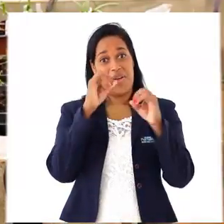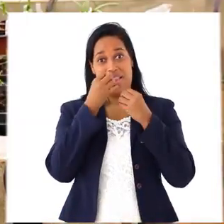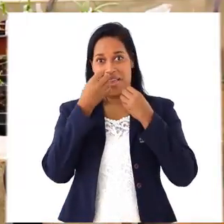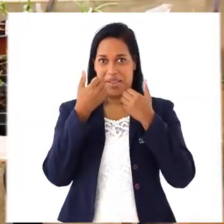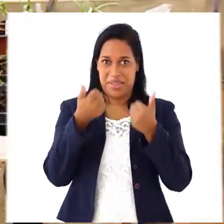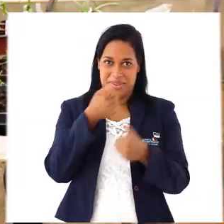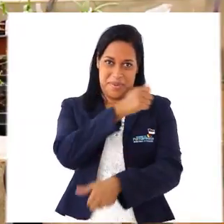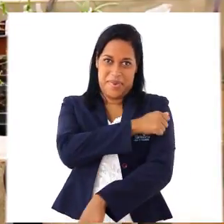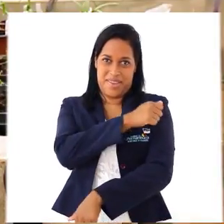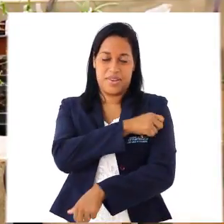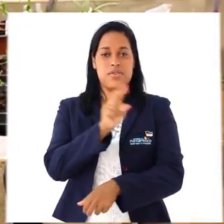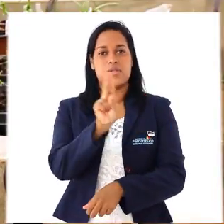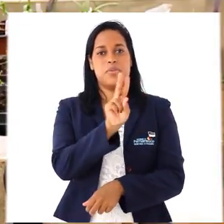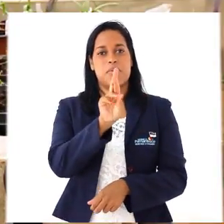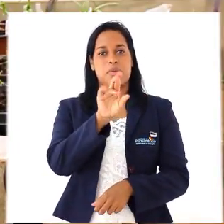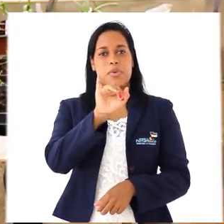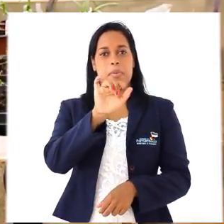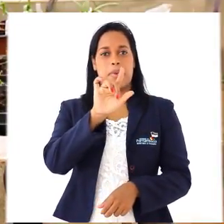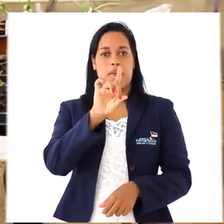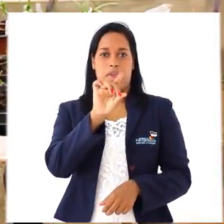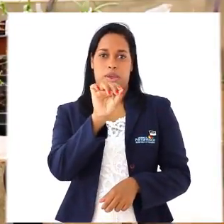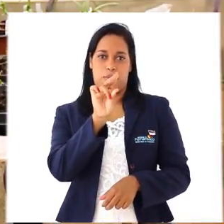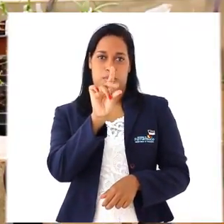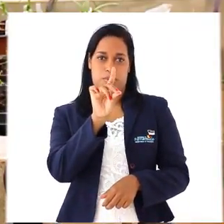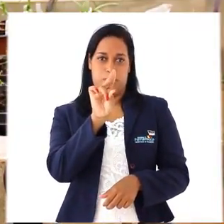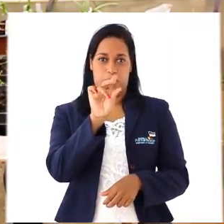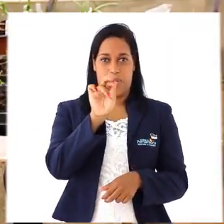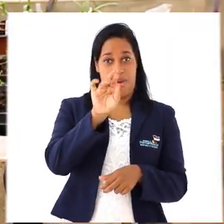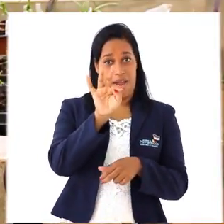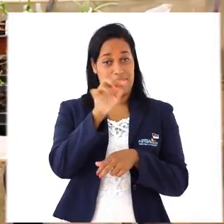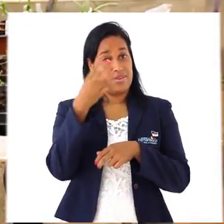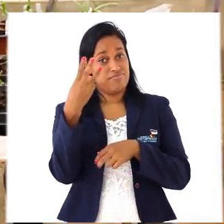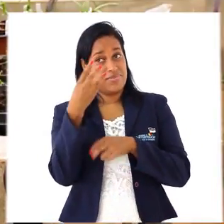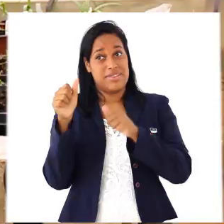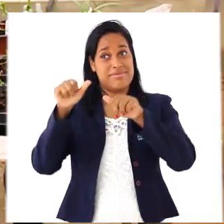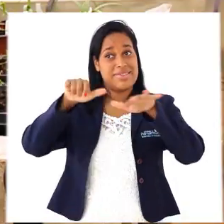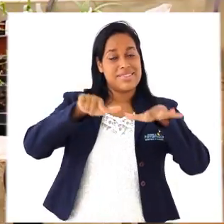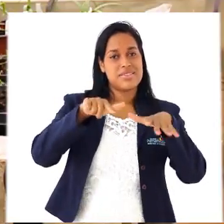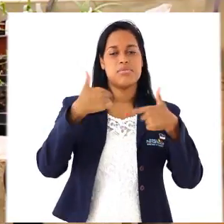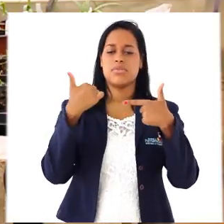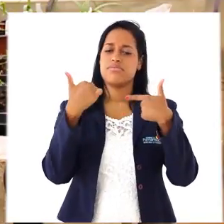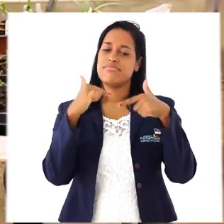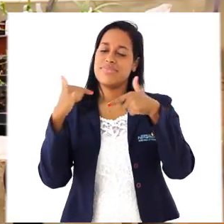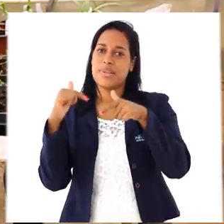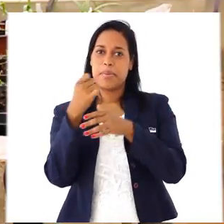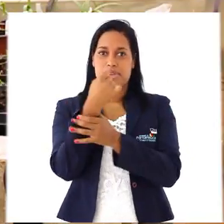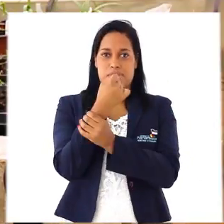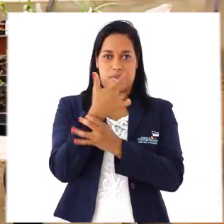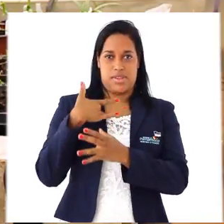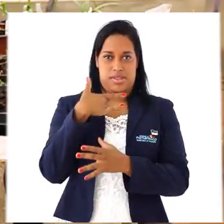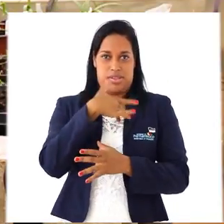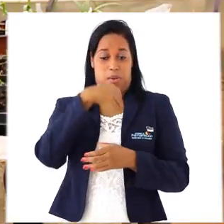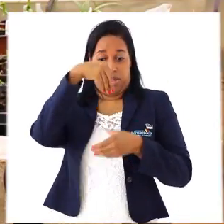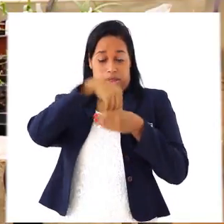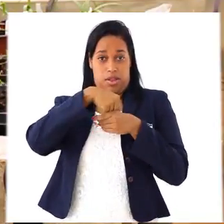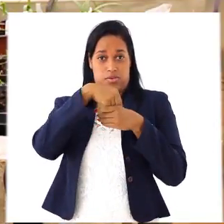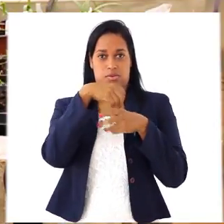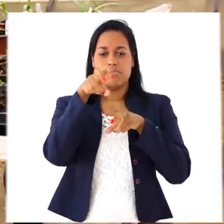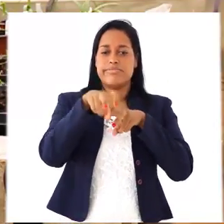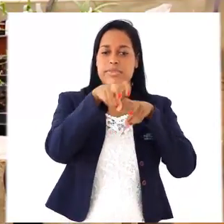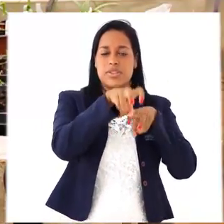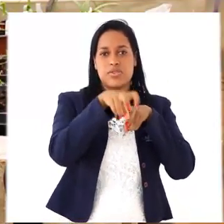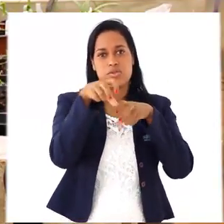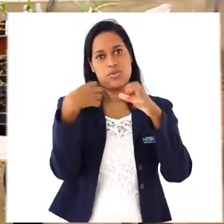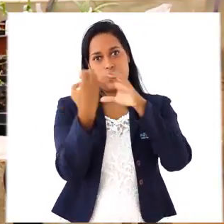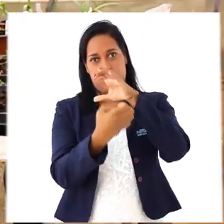Olá estudantes, tudo bem? Meu nome é Rildo Duarte e vamos estar nas próximas 3 semanas tratando de segurança e saúde dentro da agroindústria. A